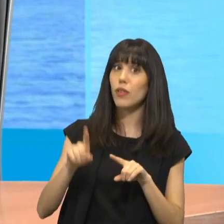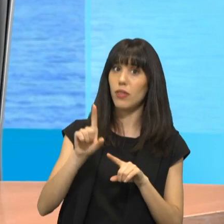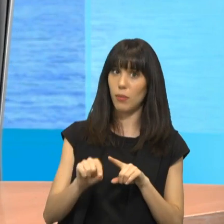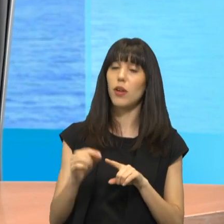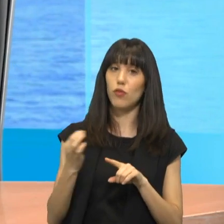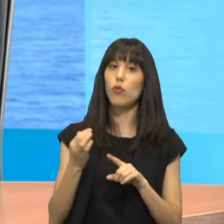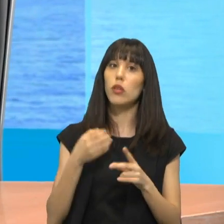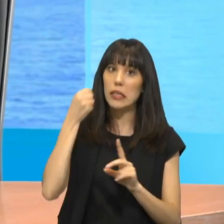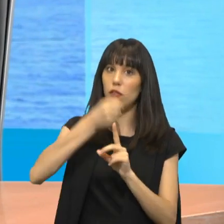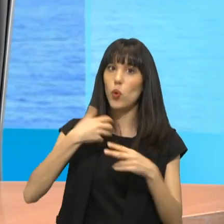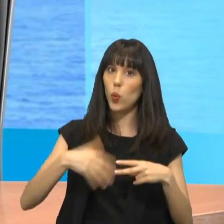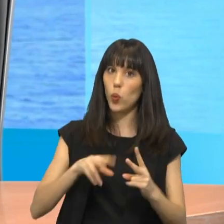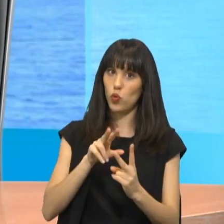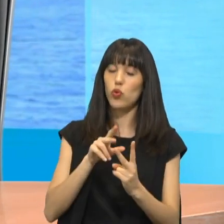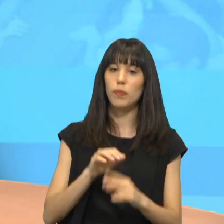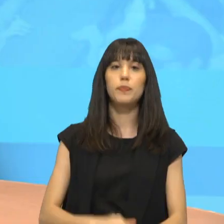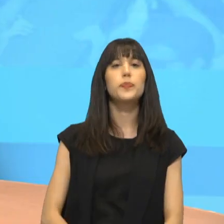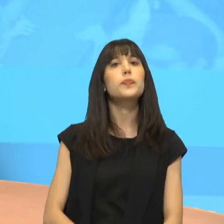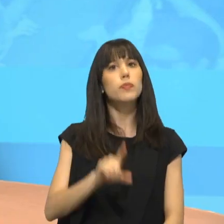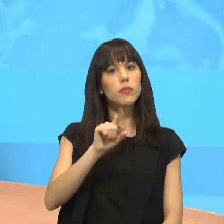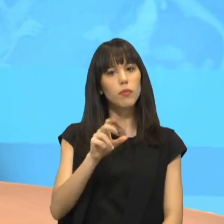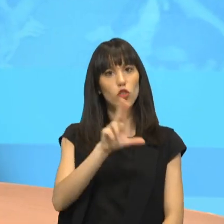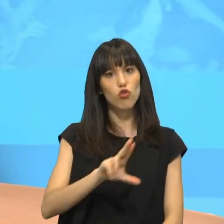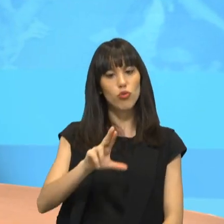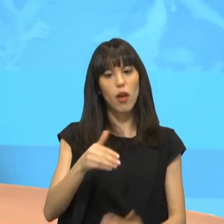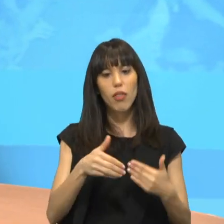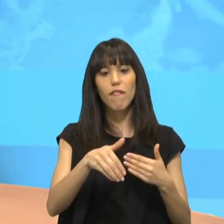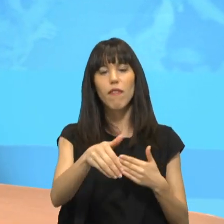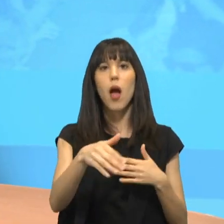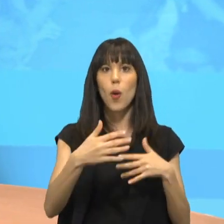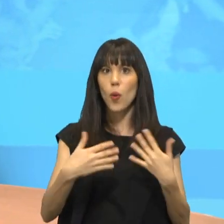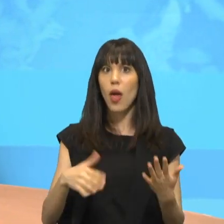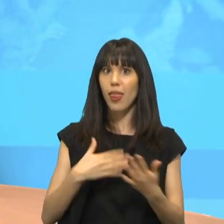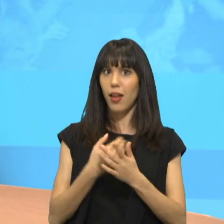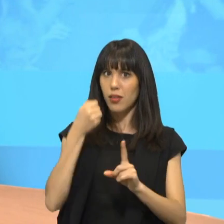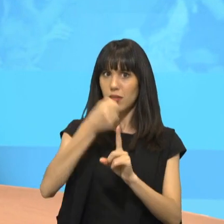grandes desafios também para E a própria Jornada Mundial da Juventude não está aí um grande